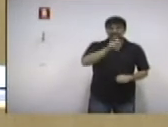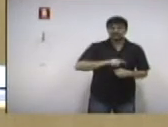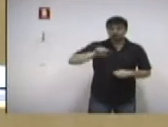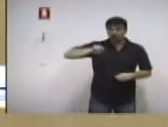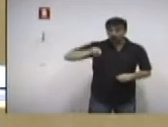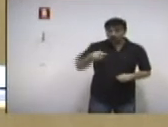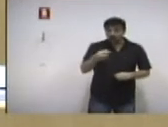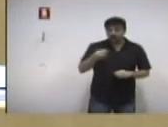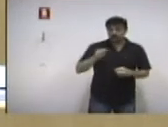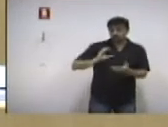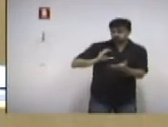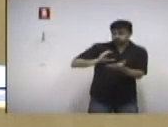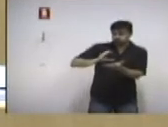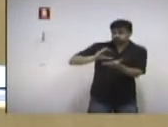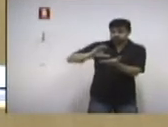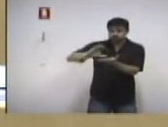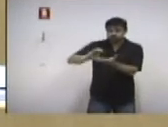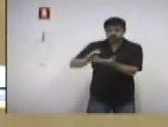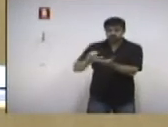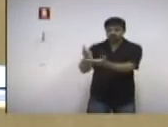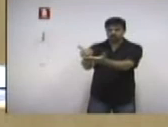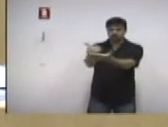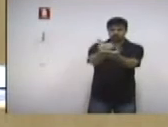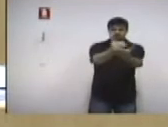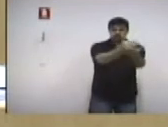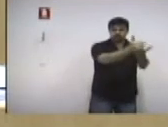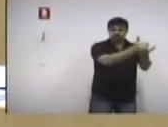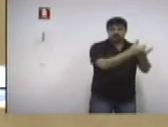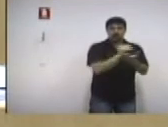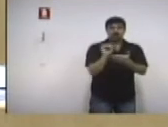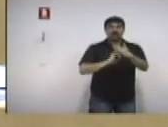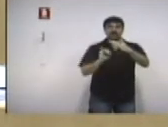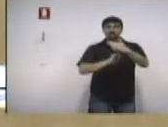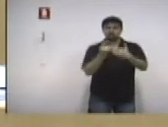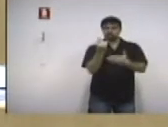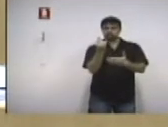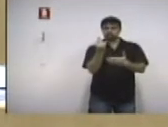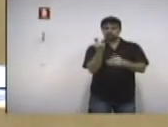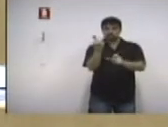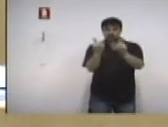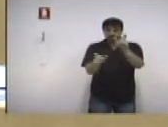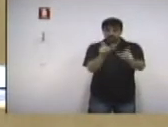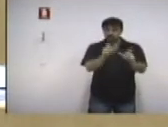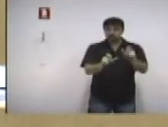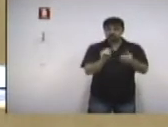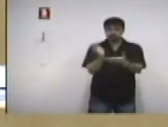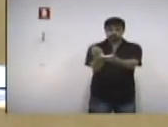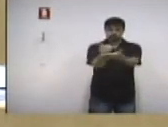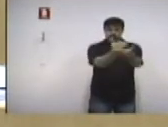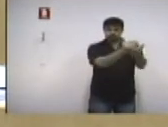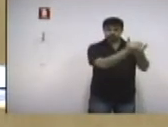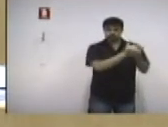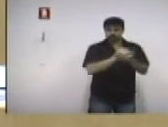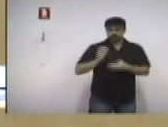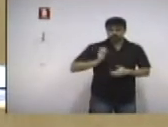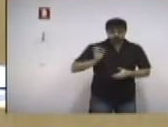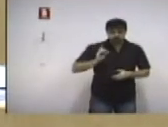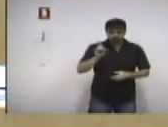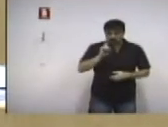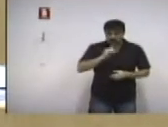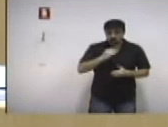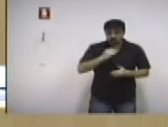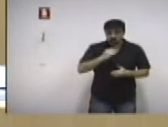a uma ppp de onde e arrecadação do município caindo um detalhe arrecadação do